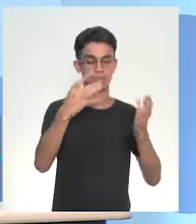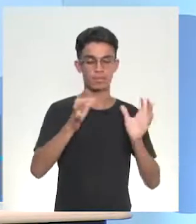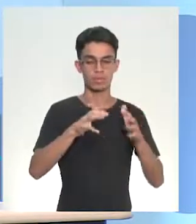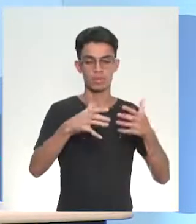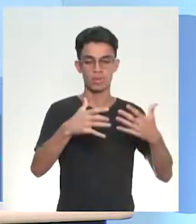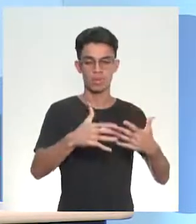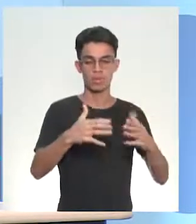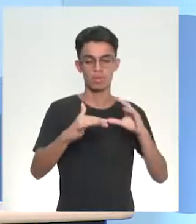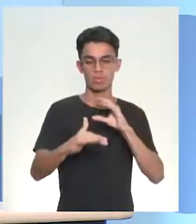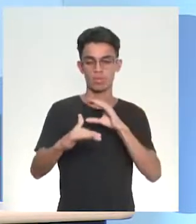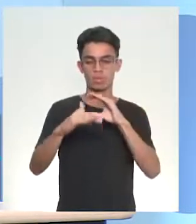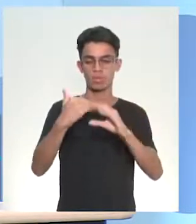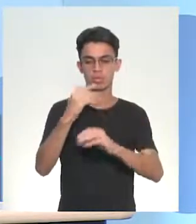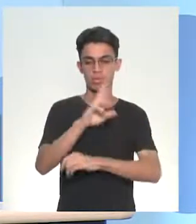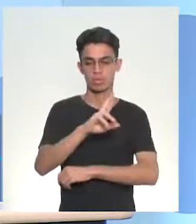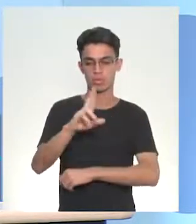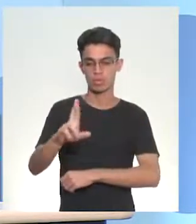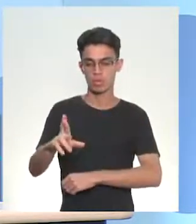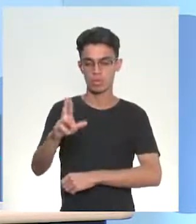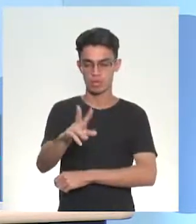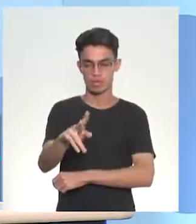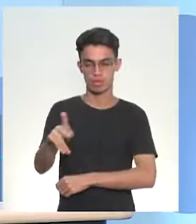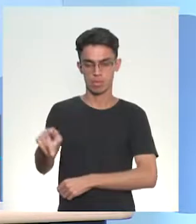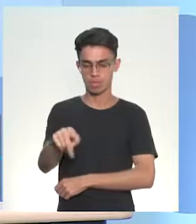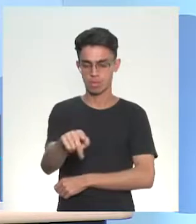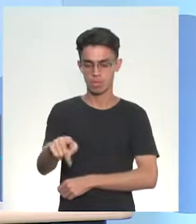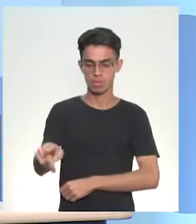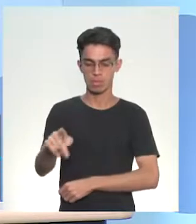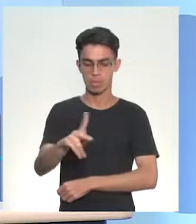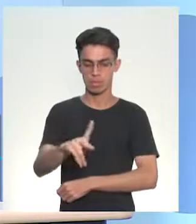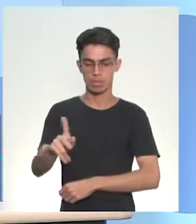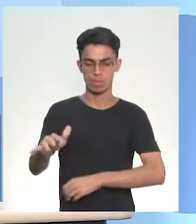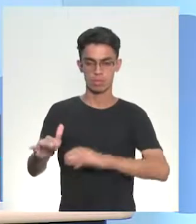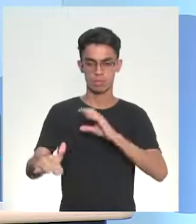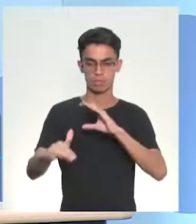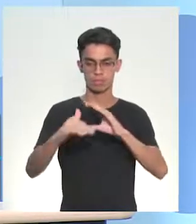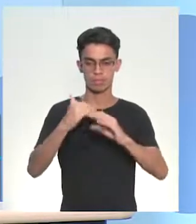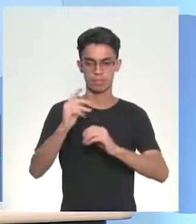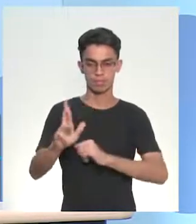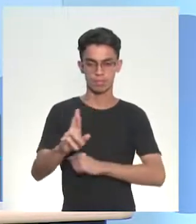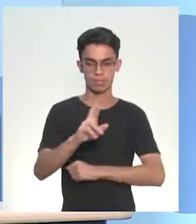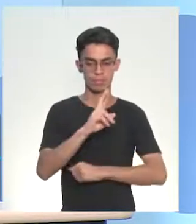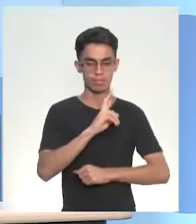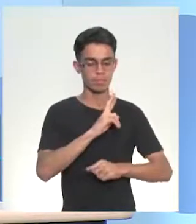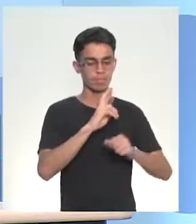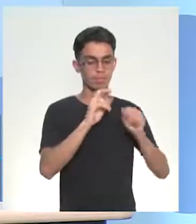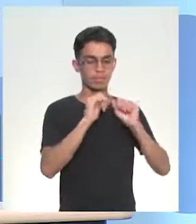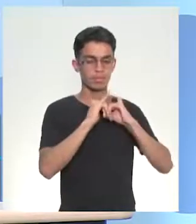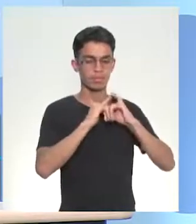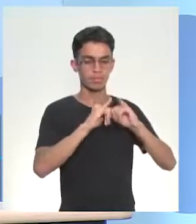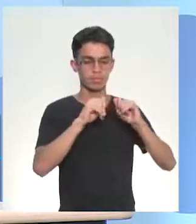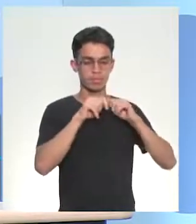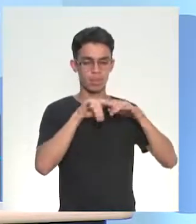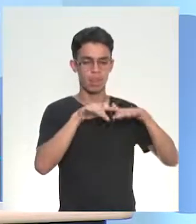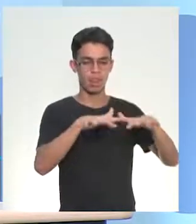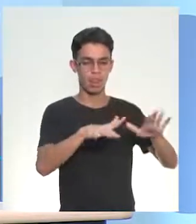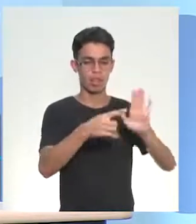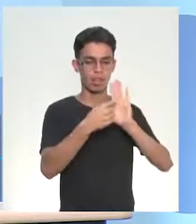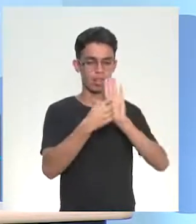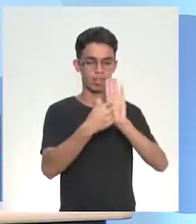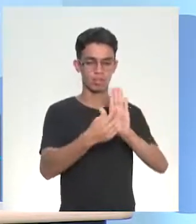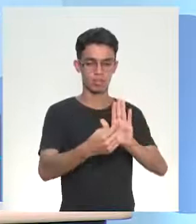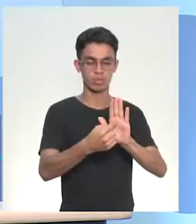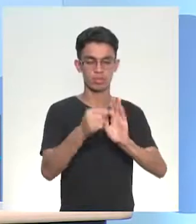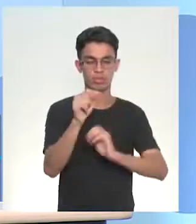turma, mande a resposta para o seu professor. E você, professor, mande a resposta aqui para a gente divulgar o nome do aluno, o nome da escola, o nome da